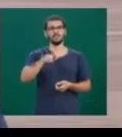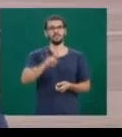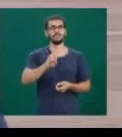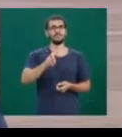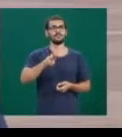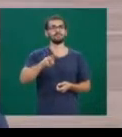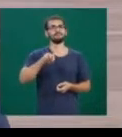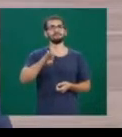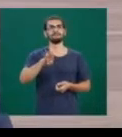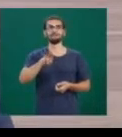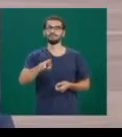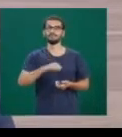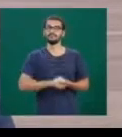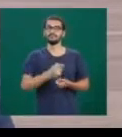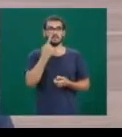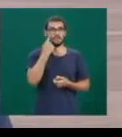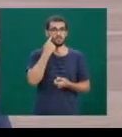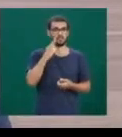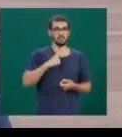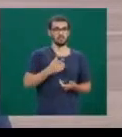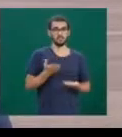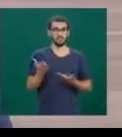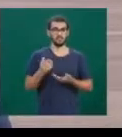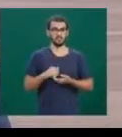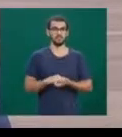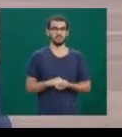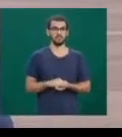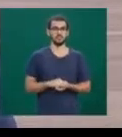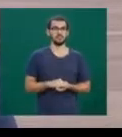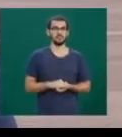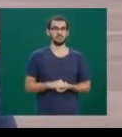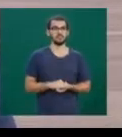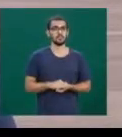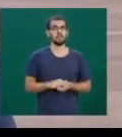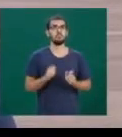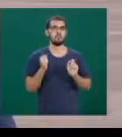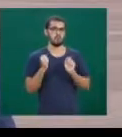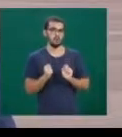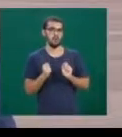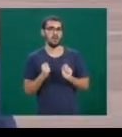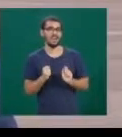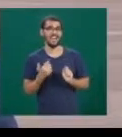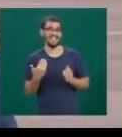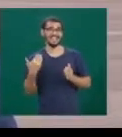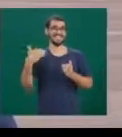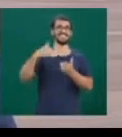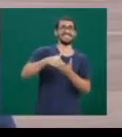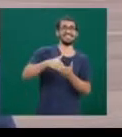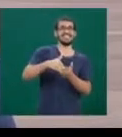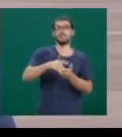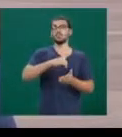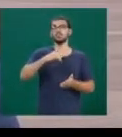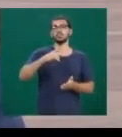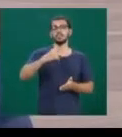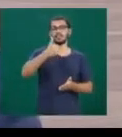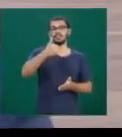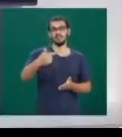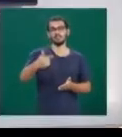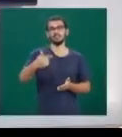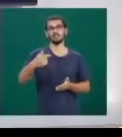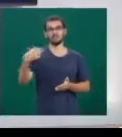www.uberlandia.mg.gov.br, na aba Inscrição Escolar 2018. Reforço, a inscrição deve ser feita até o dia 17 deste